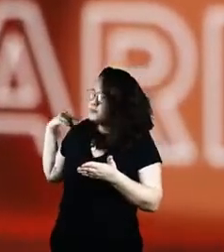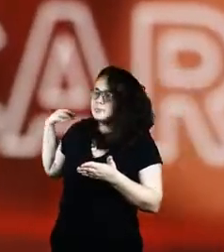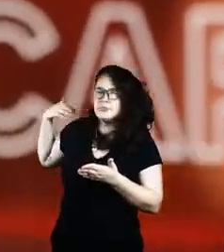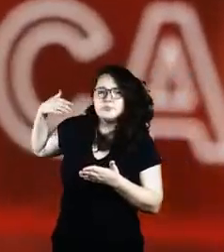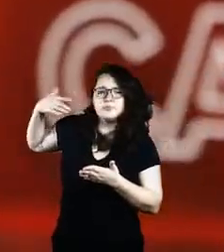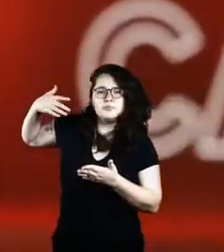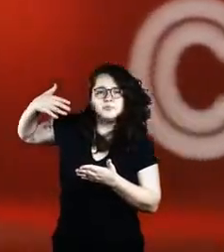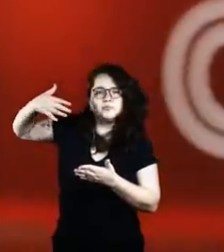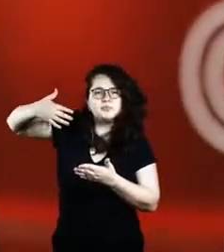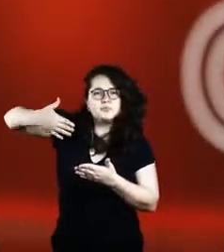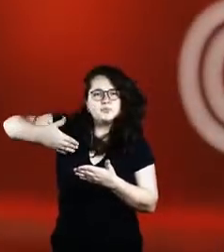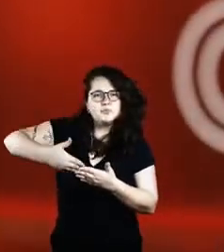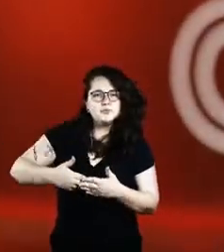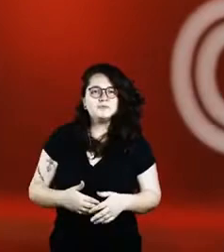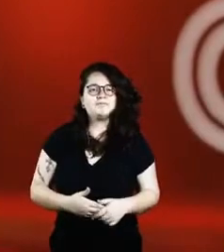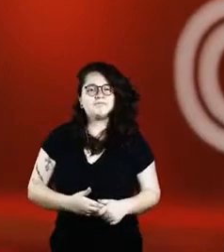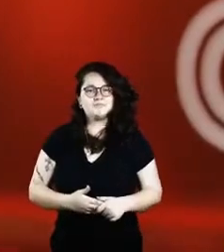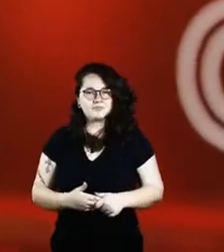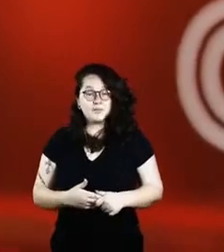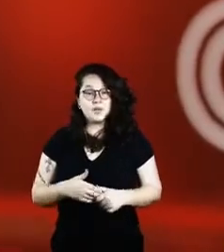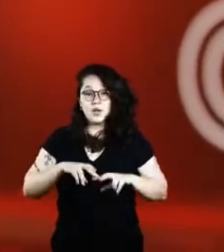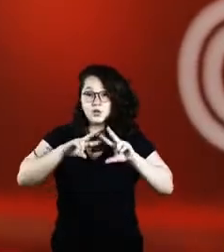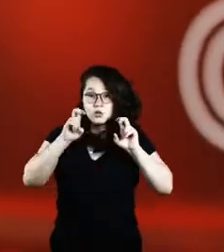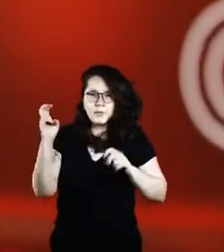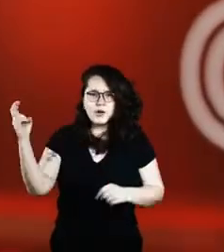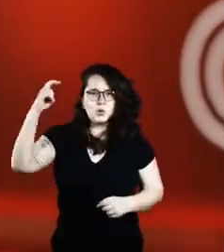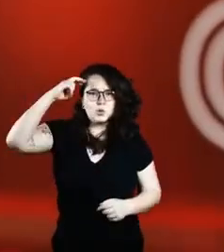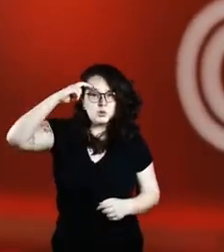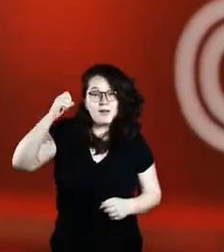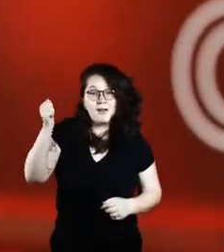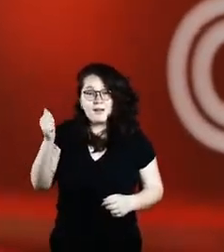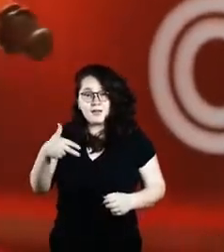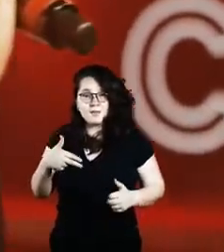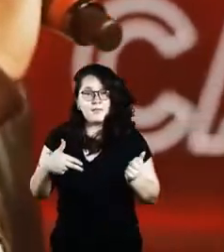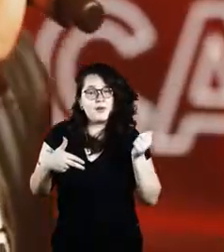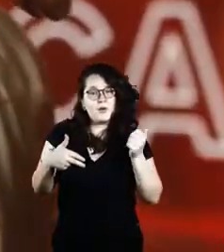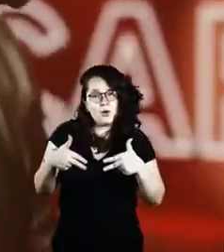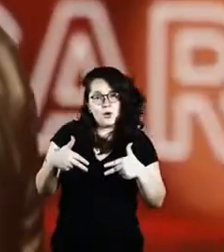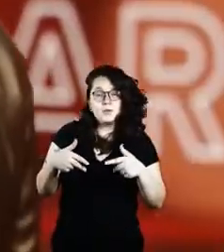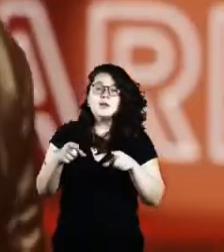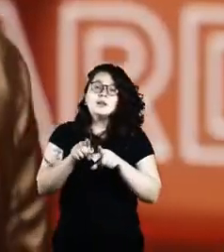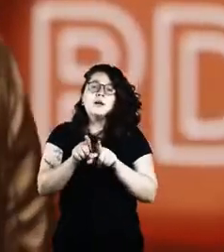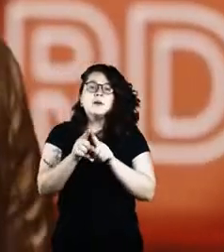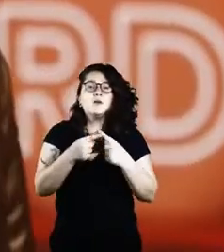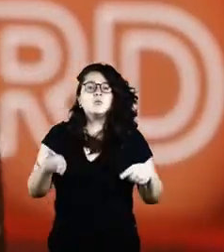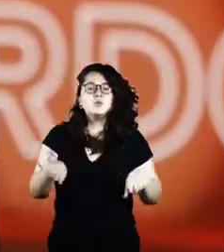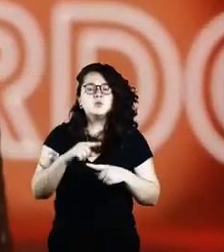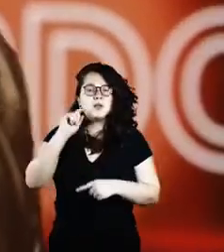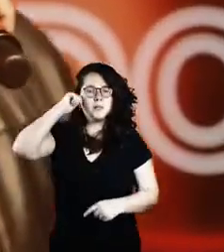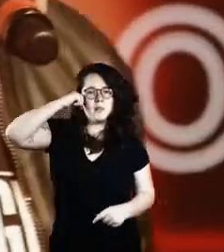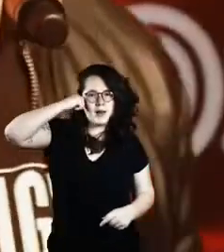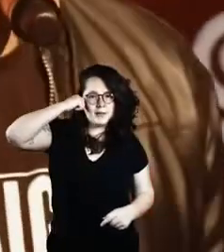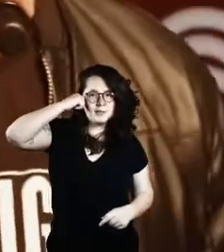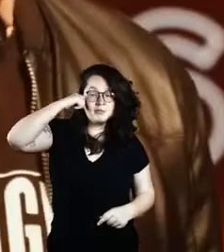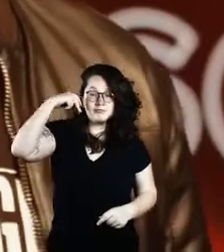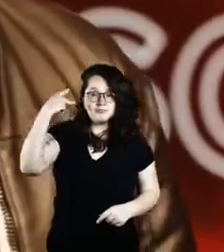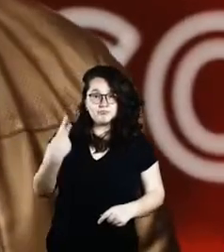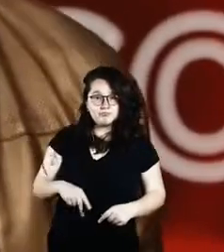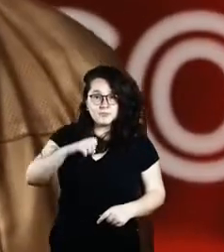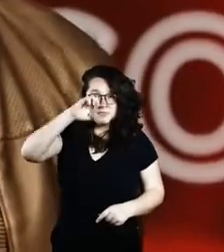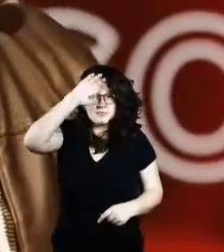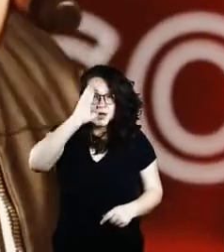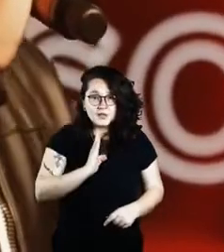né, da cultura hip hop, da música black, da música preta brasileira,